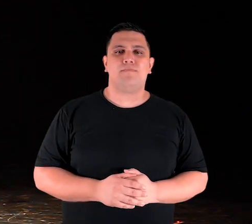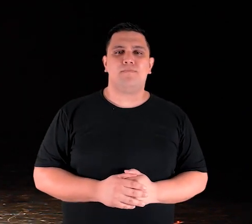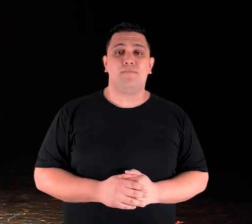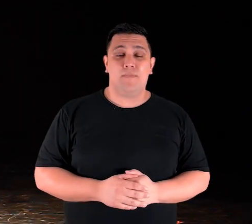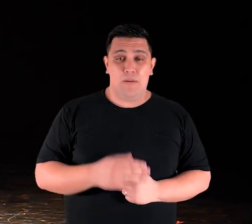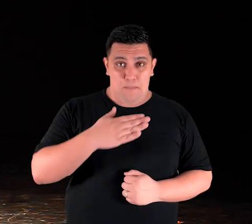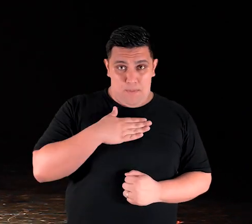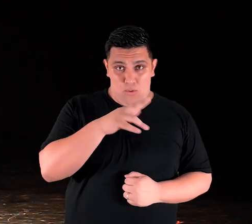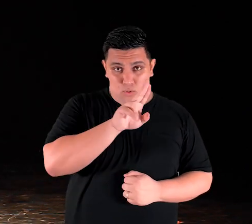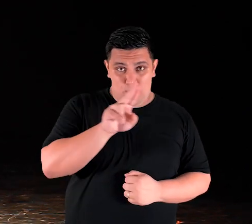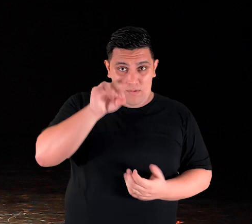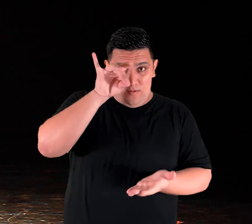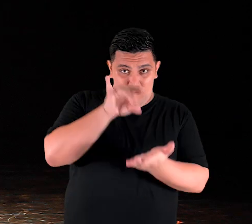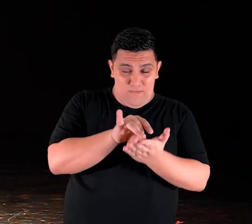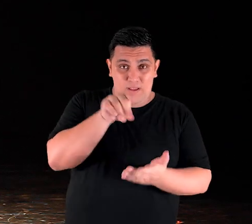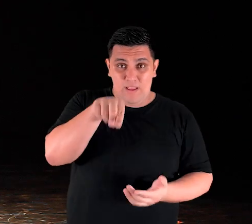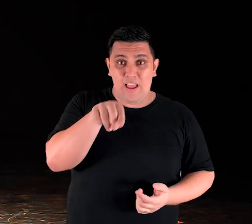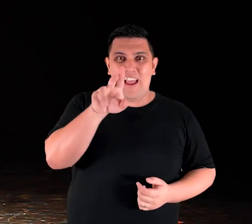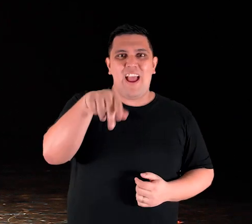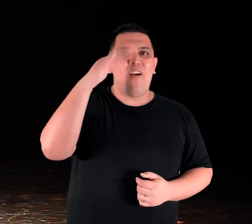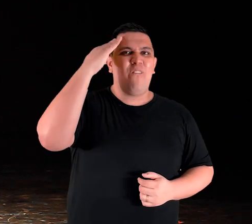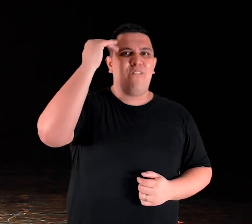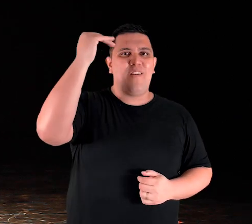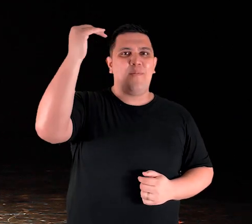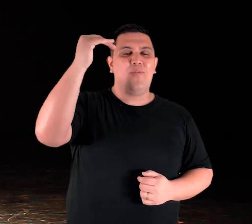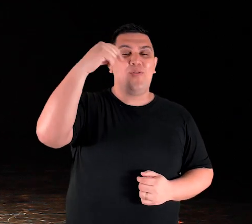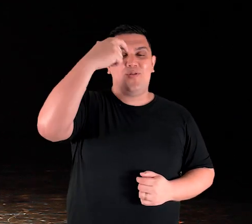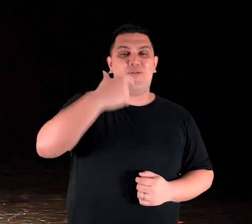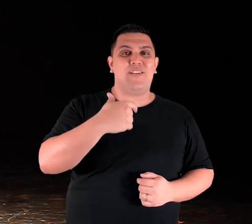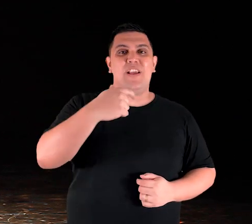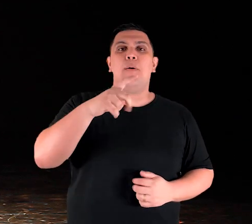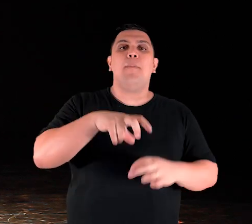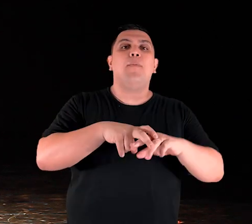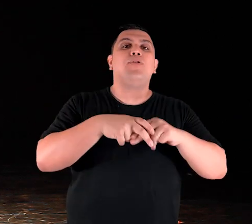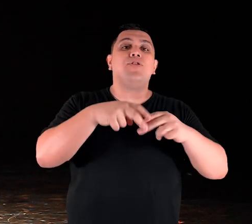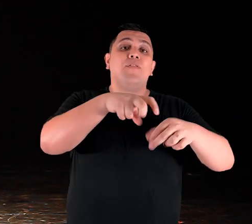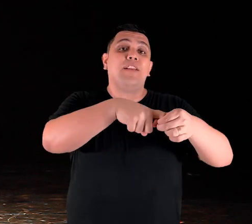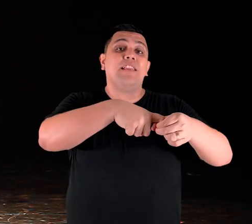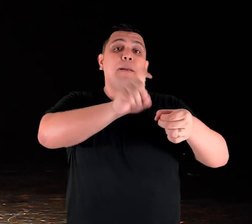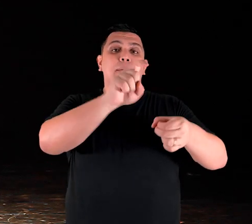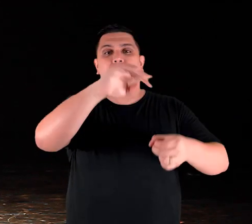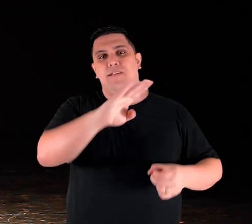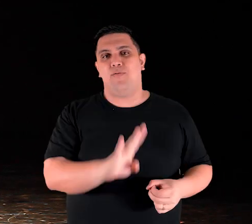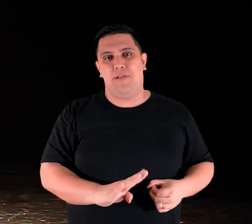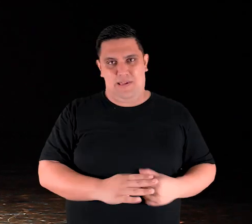Meu nome, de fato, ficou mais conhecido pela independência do Brasil.